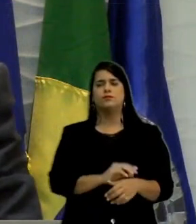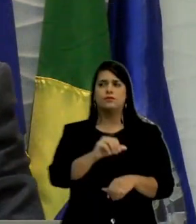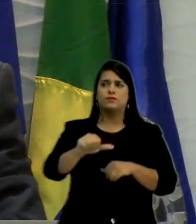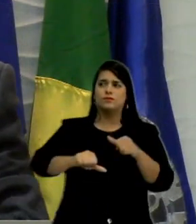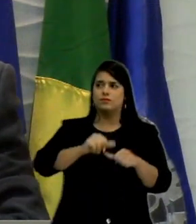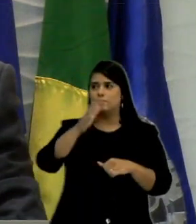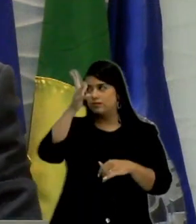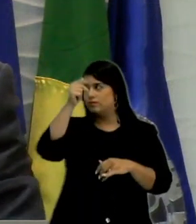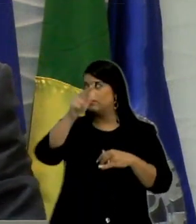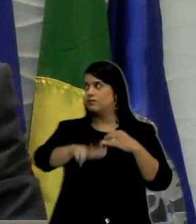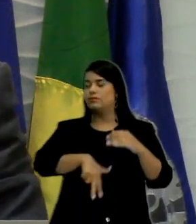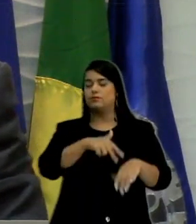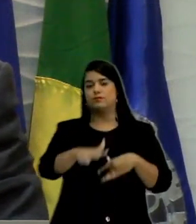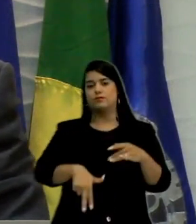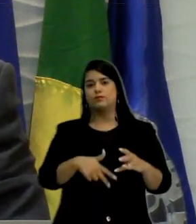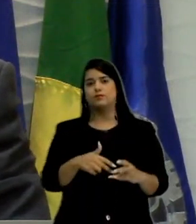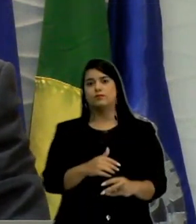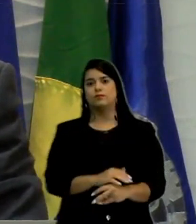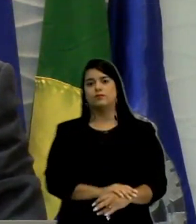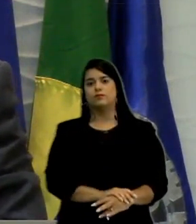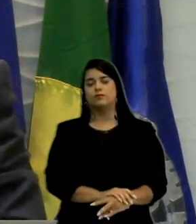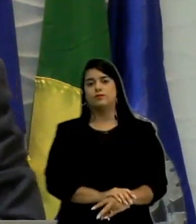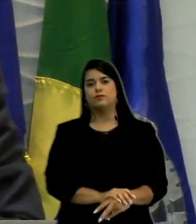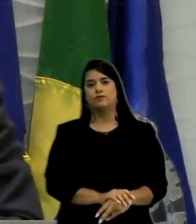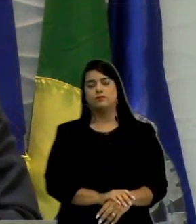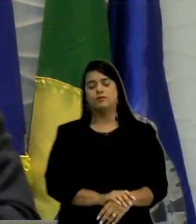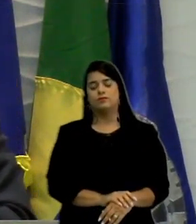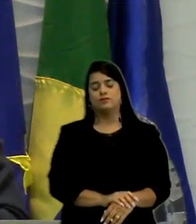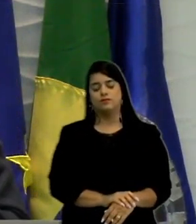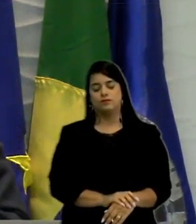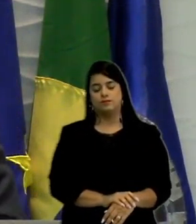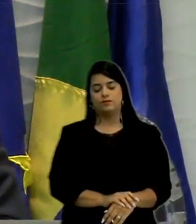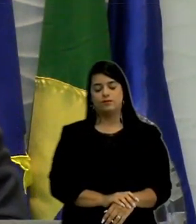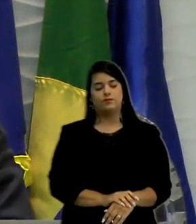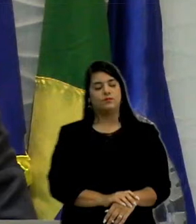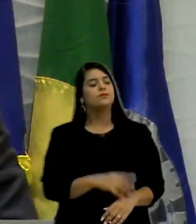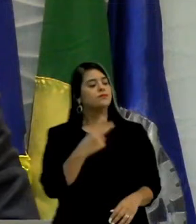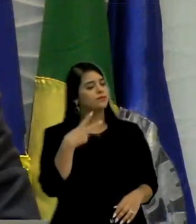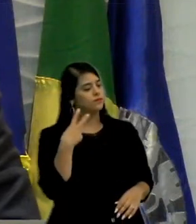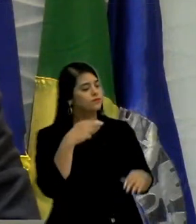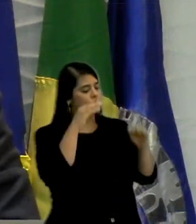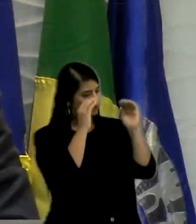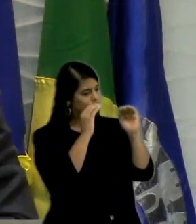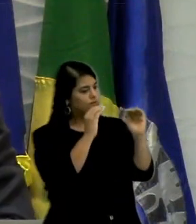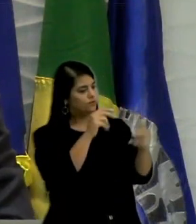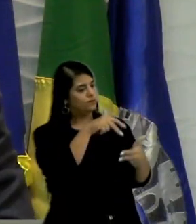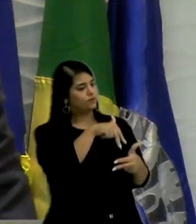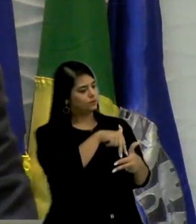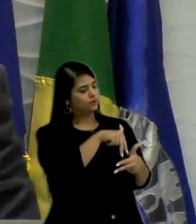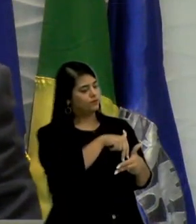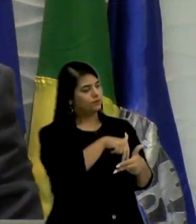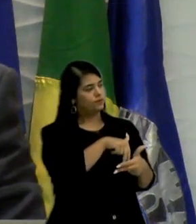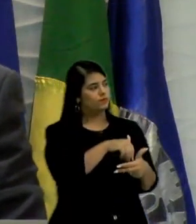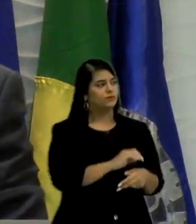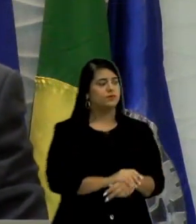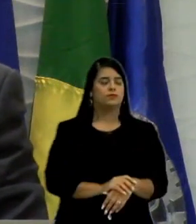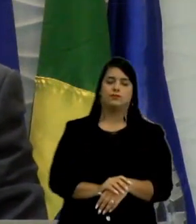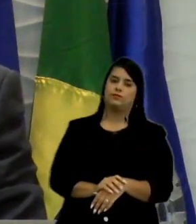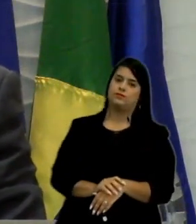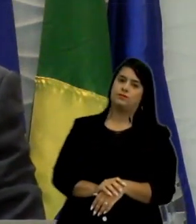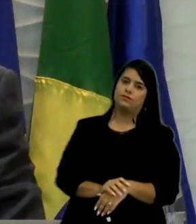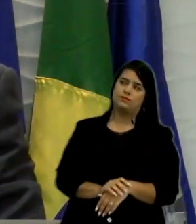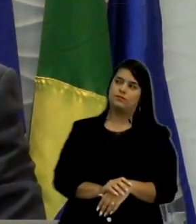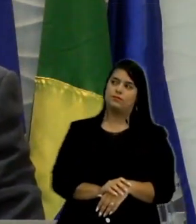do Uno e a mudança está aí. Vereador, a mudança está aí. Porque está na tribuna, vereador. A mudança está aí para todos